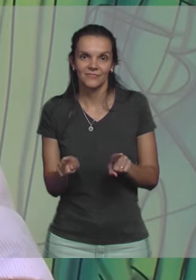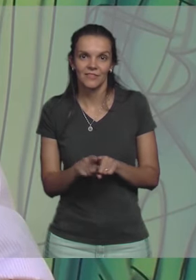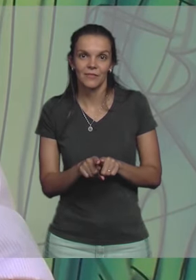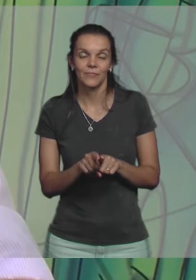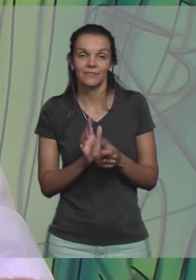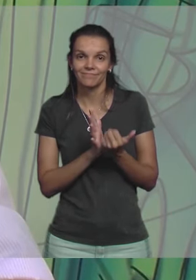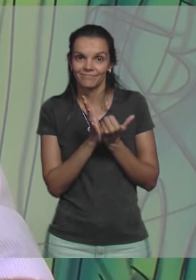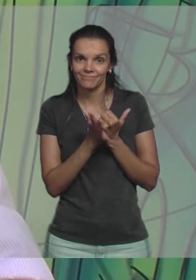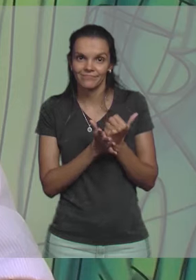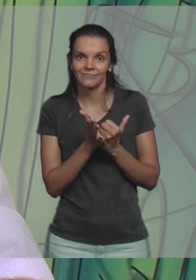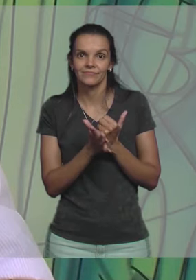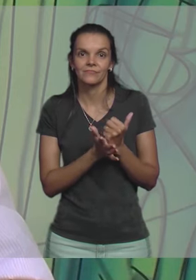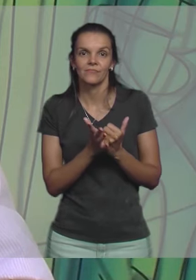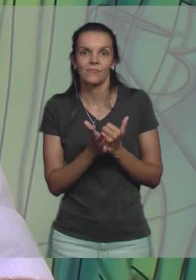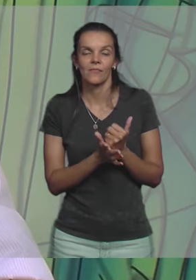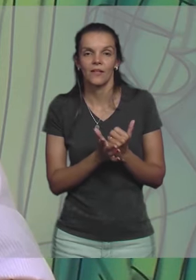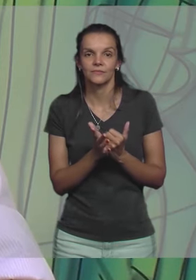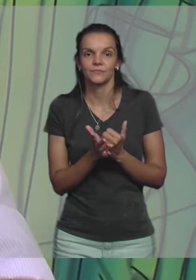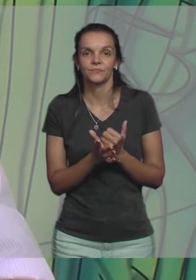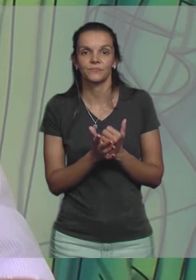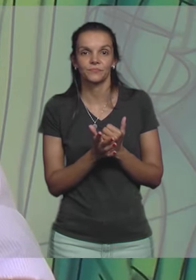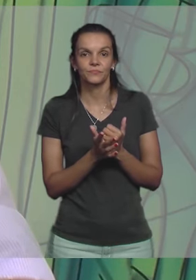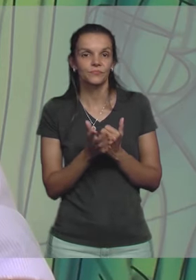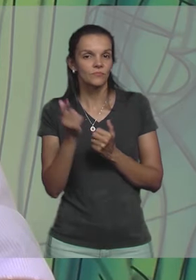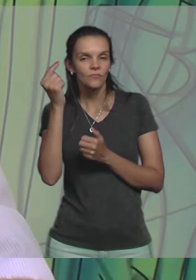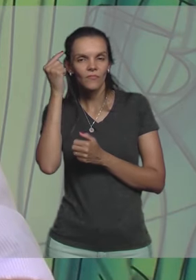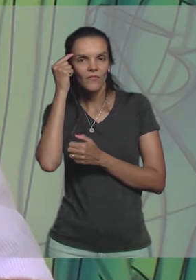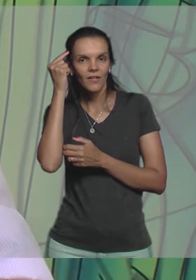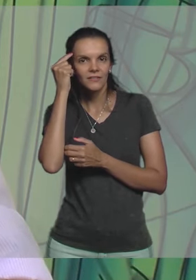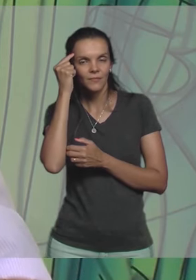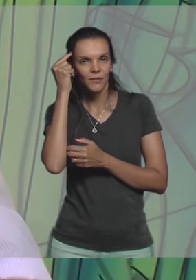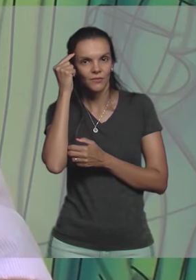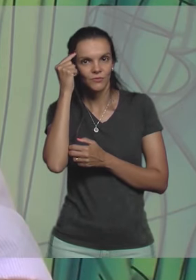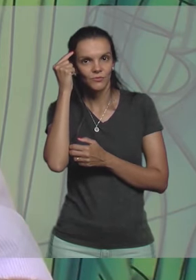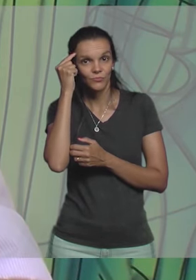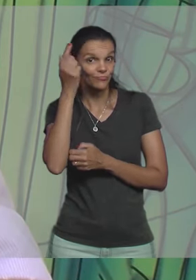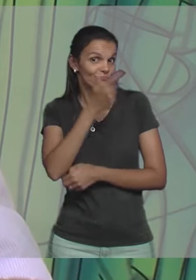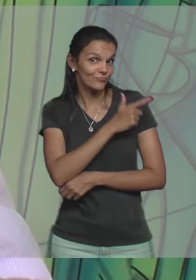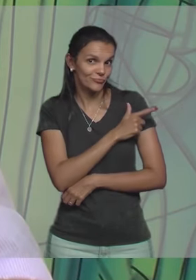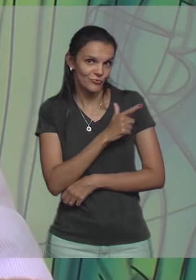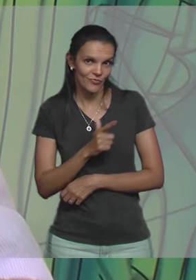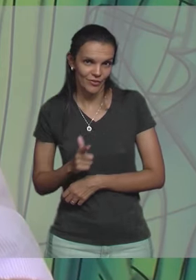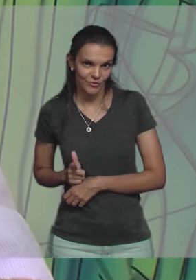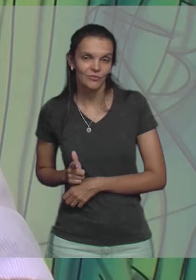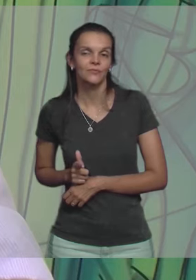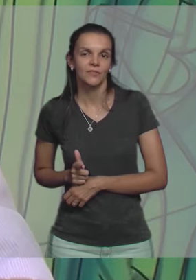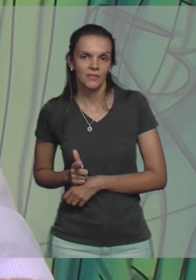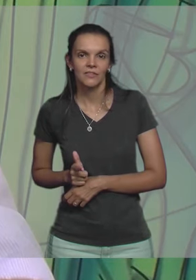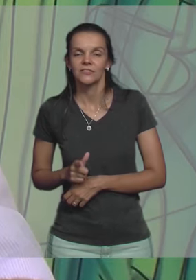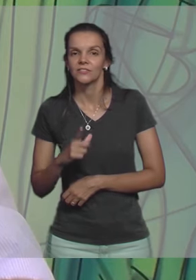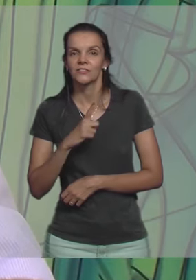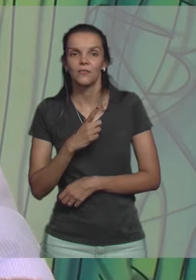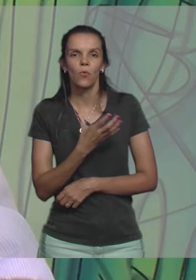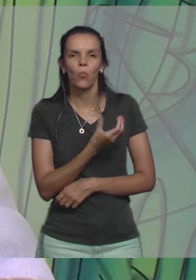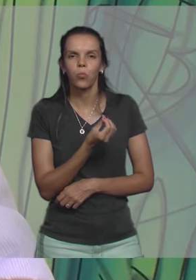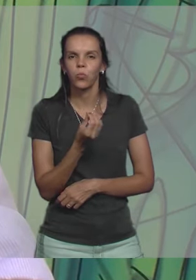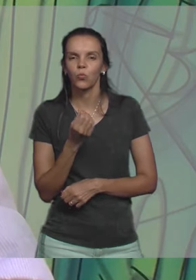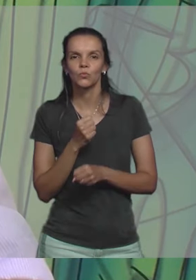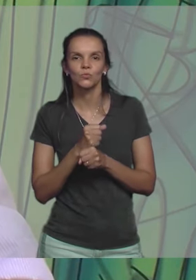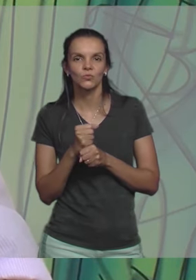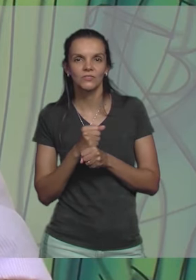das diretrizes e daquilo que são os pensamentos de governo. Nós tivemos durante muitos